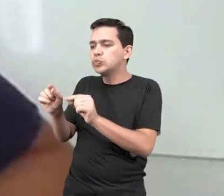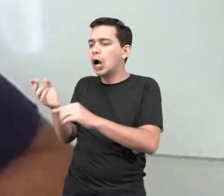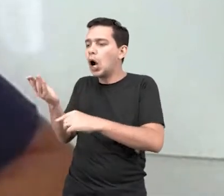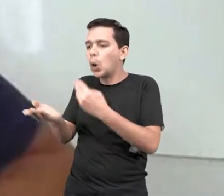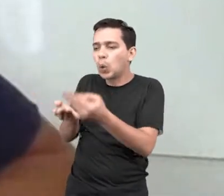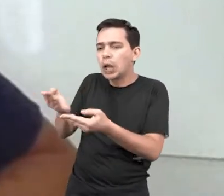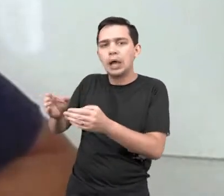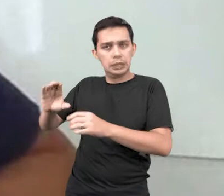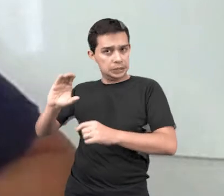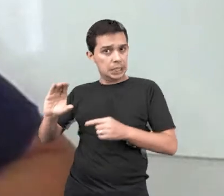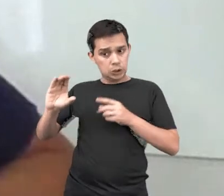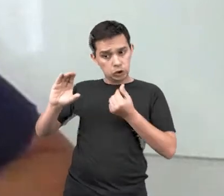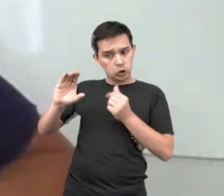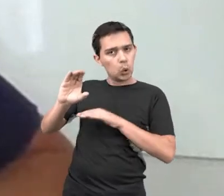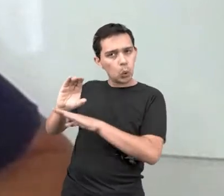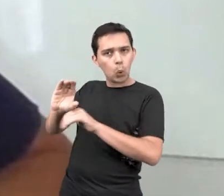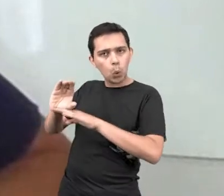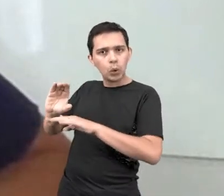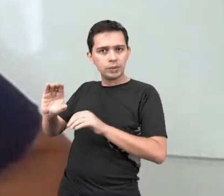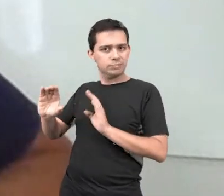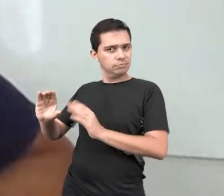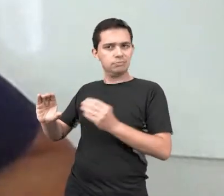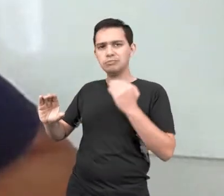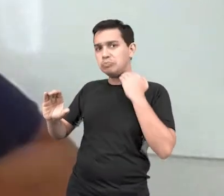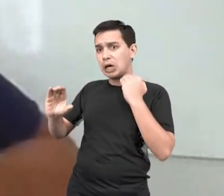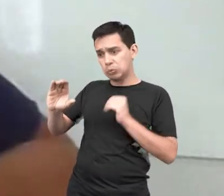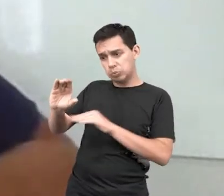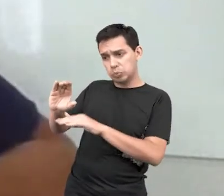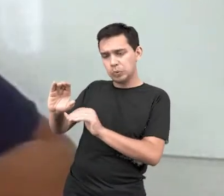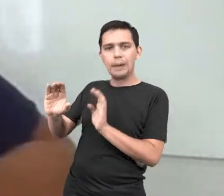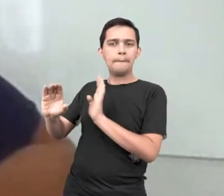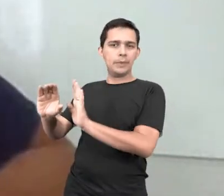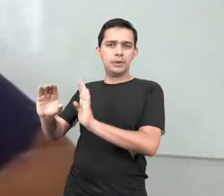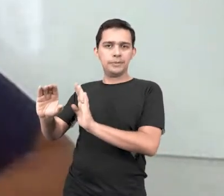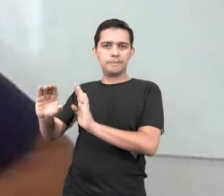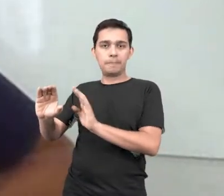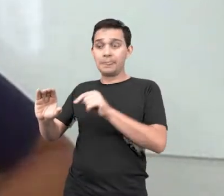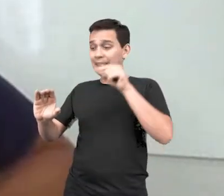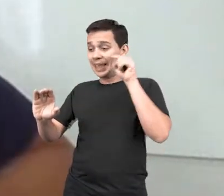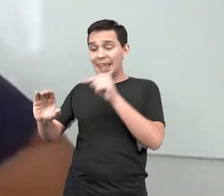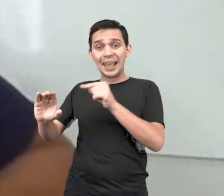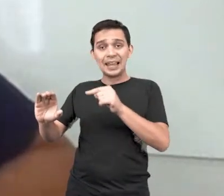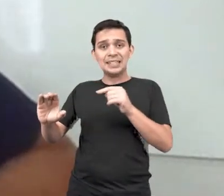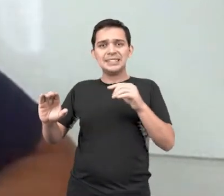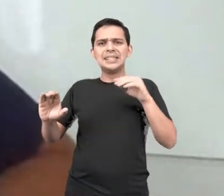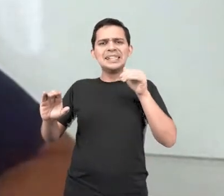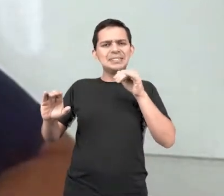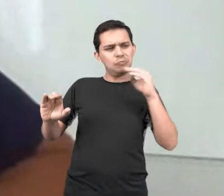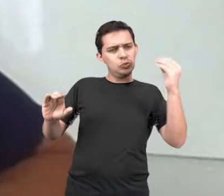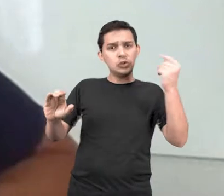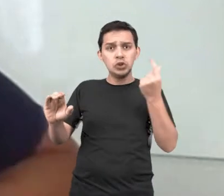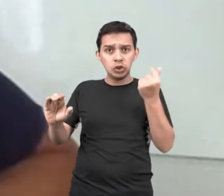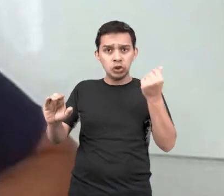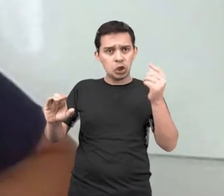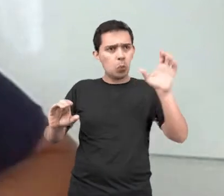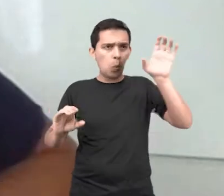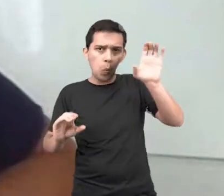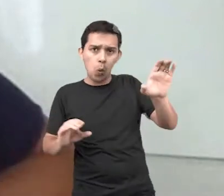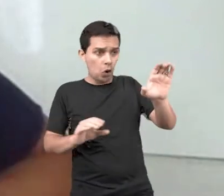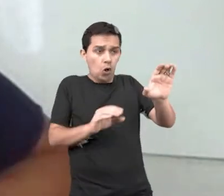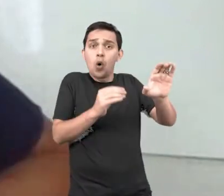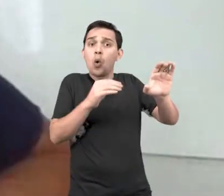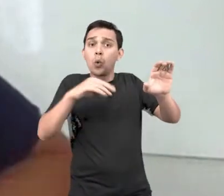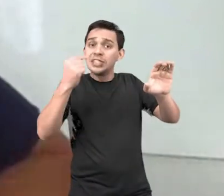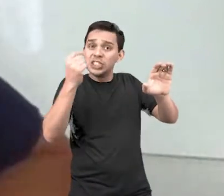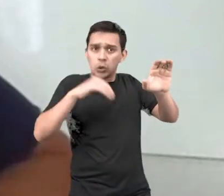que é o órgão responsável pela pasta. Essa conta ela é uma conta destinatária de repasses periódicos de